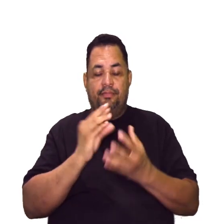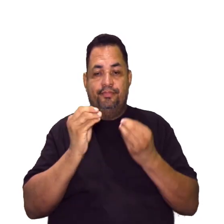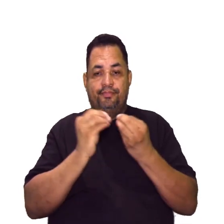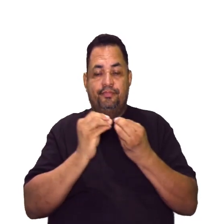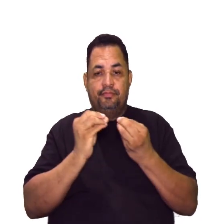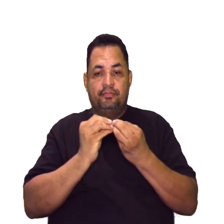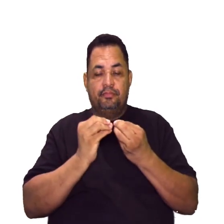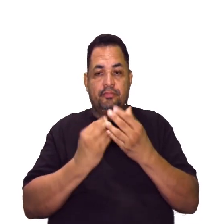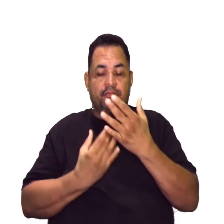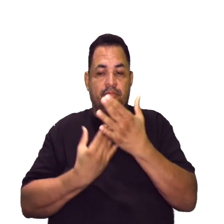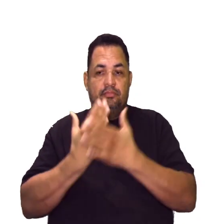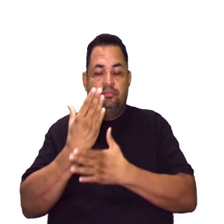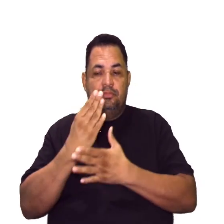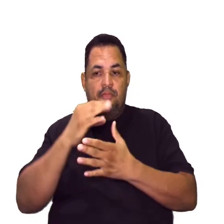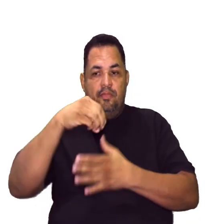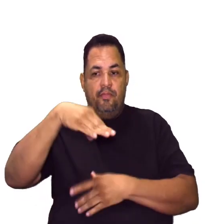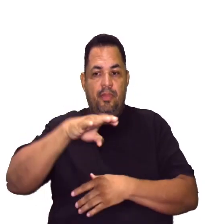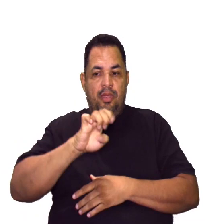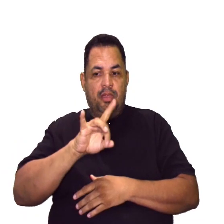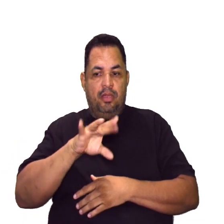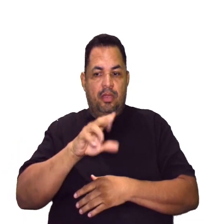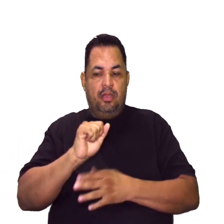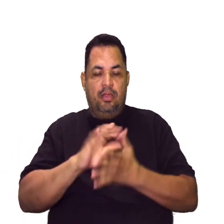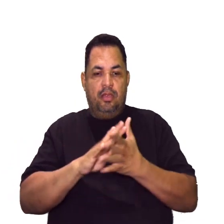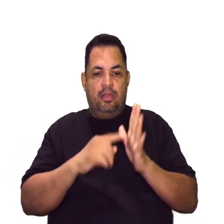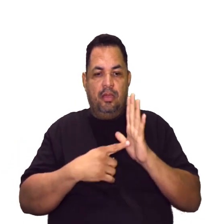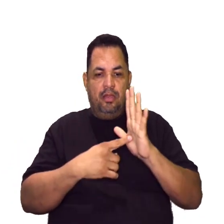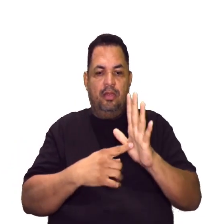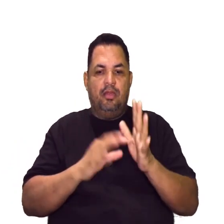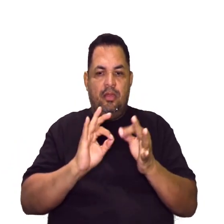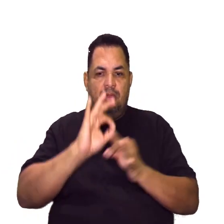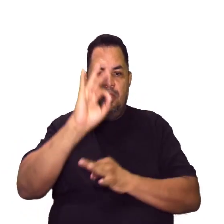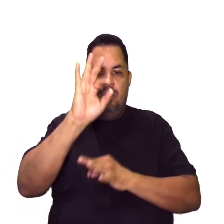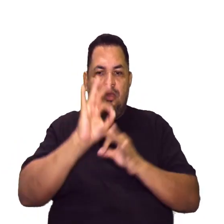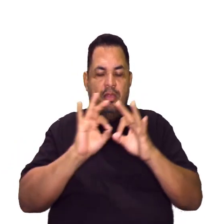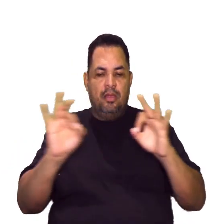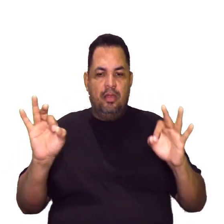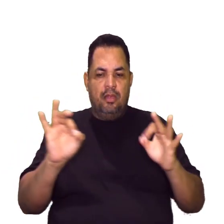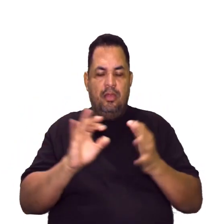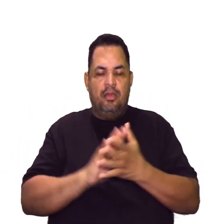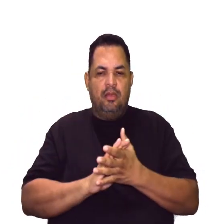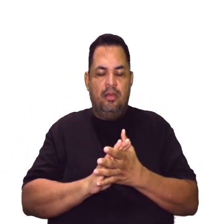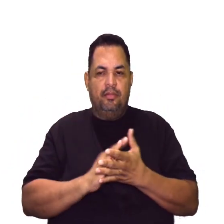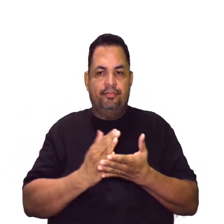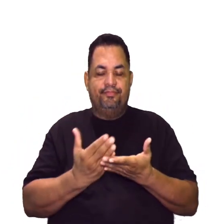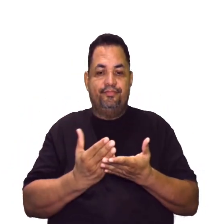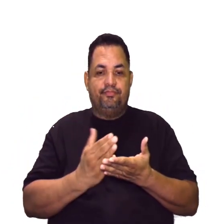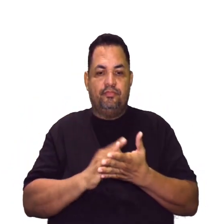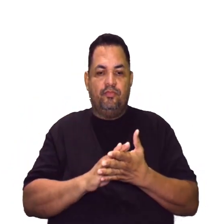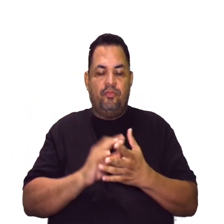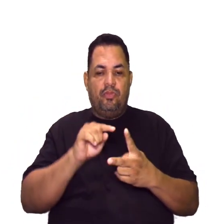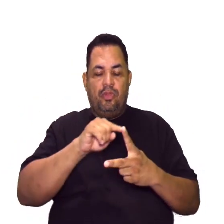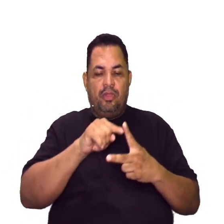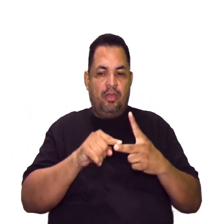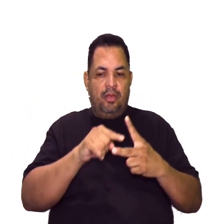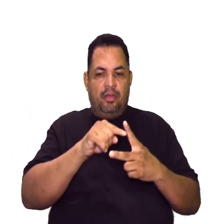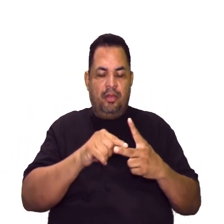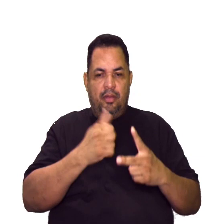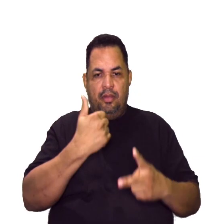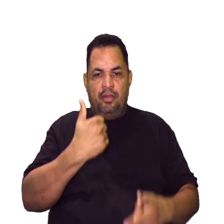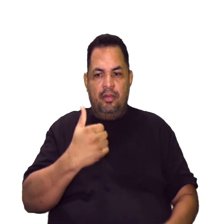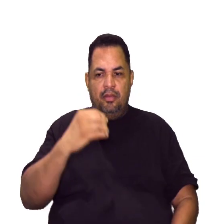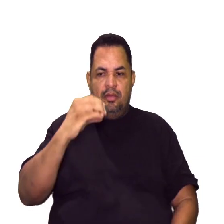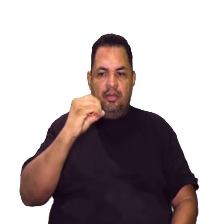gás metano apresenta geometria tetraédrica com um ângulo de